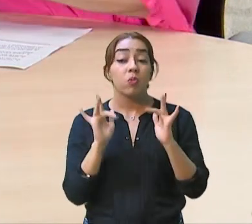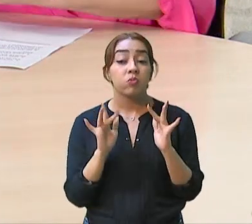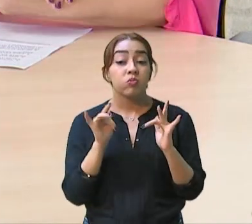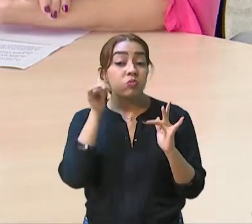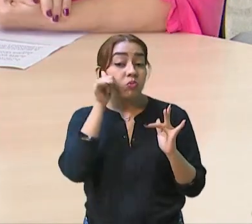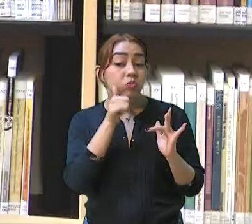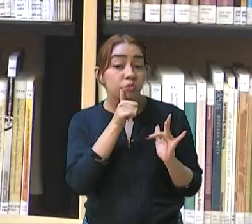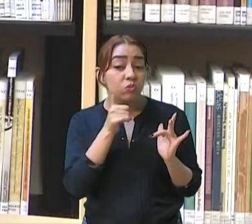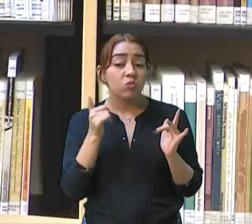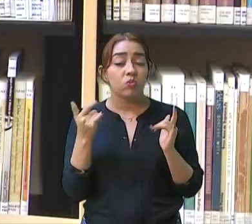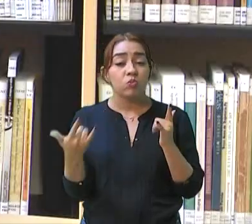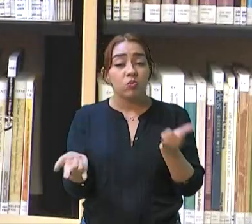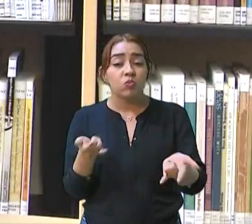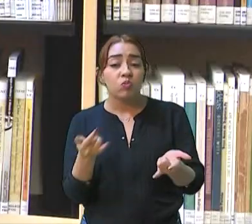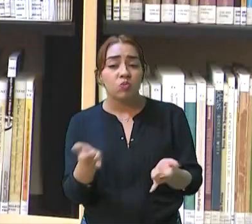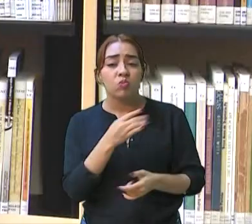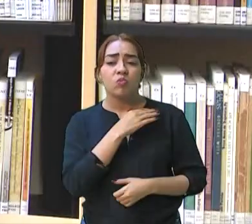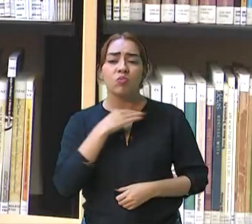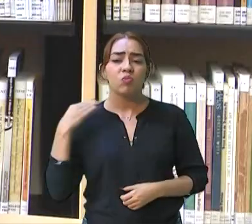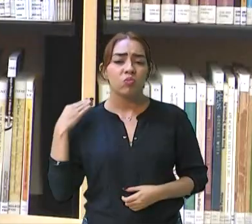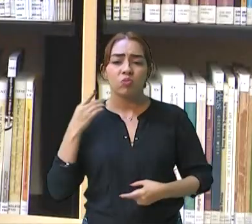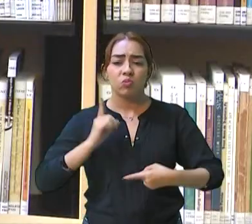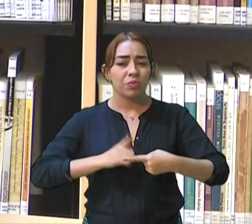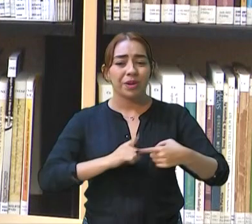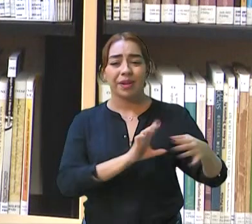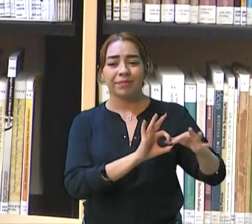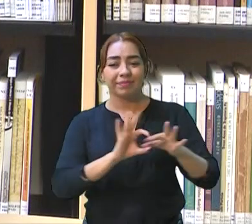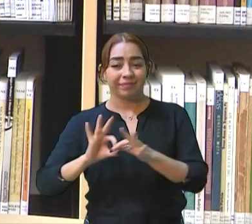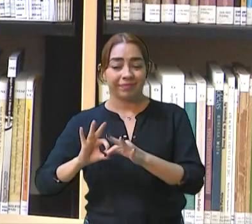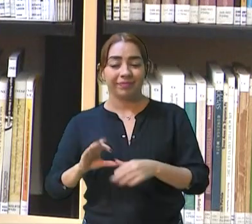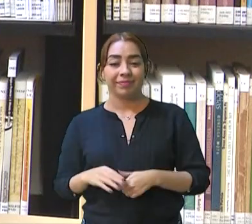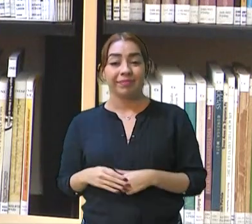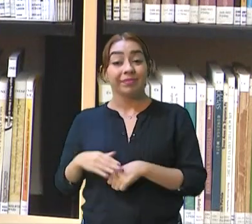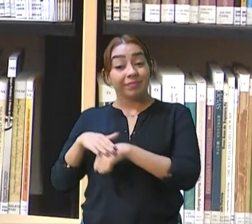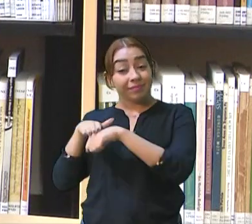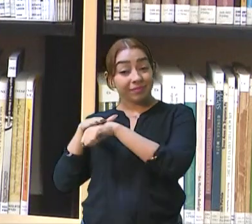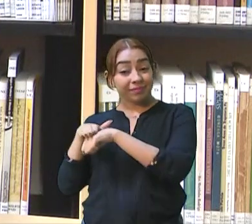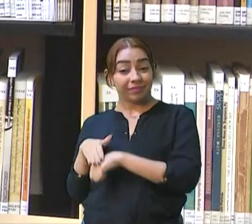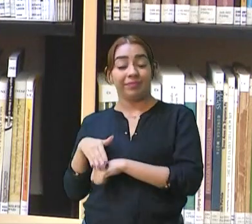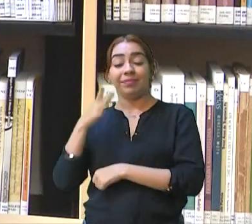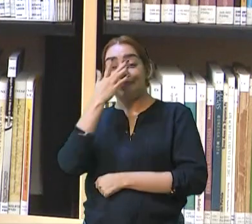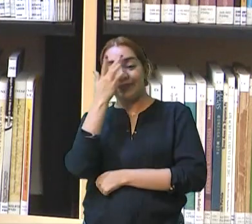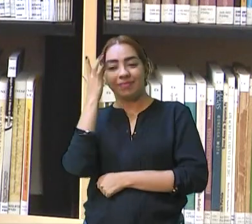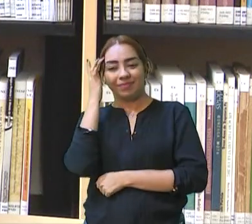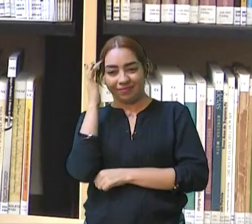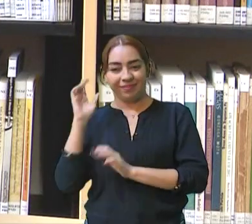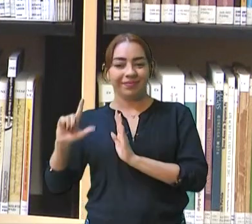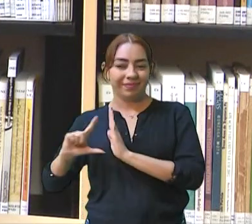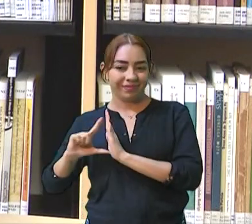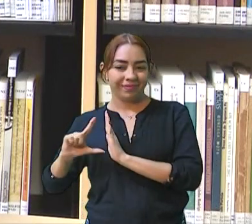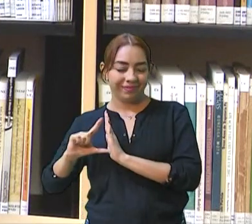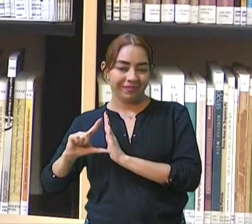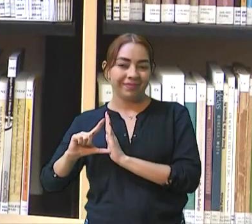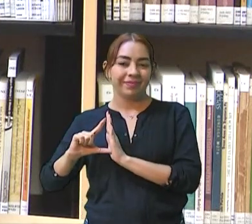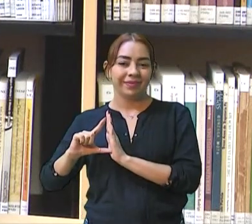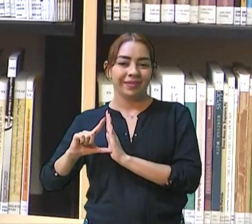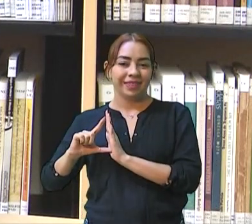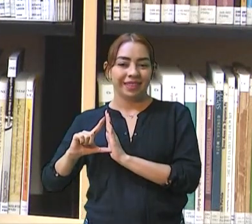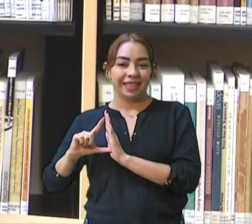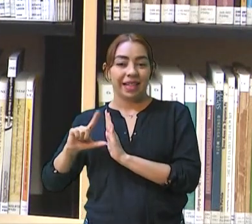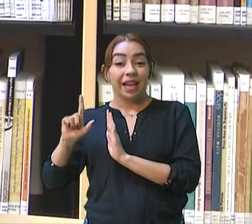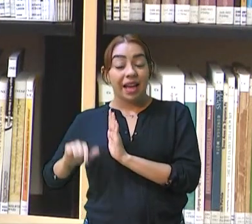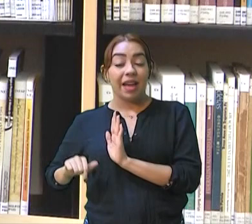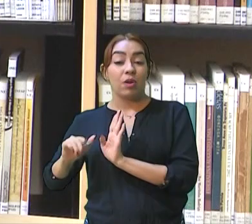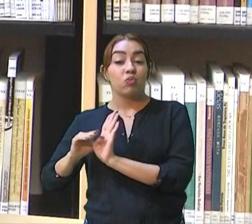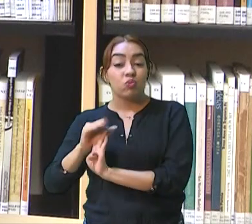Homem-Aranha. Isso daí foi uma conversa com o meu editor. Eu tenho o editor da editora que eu